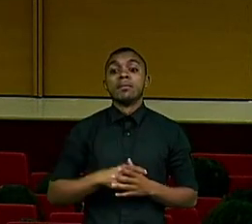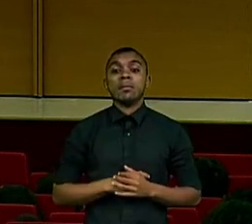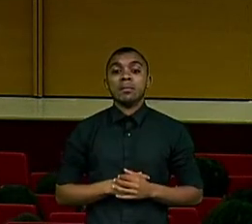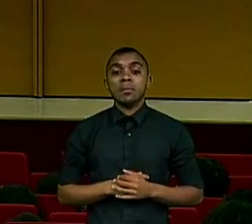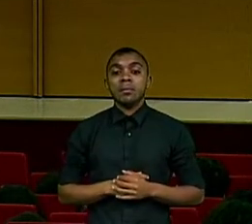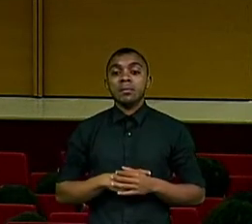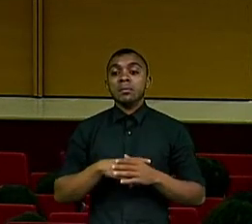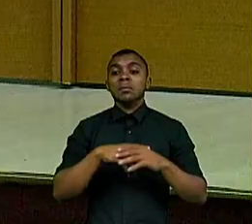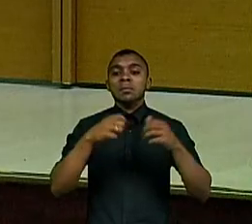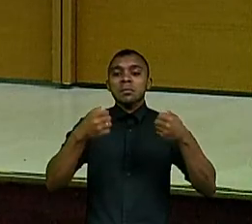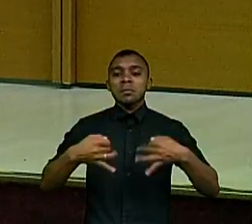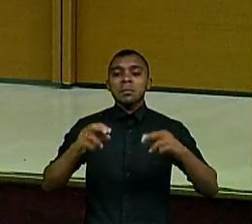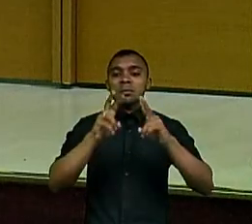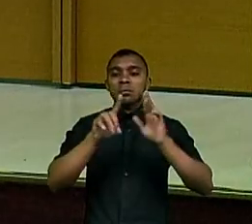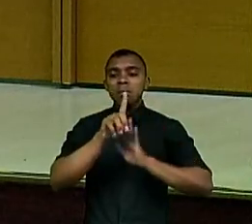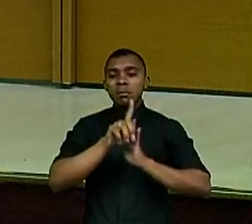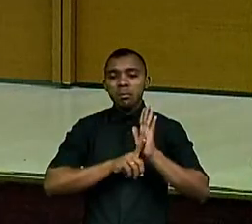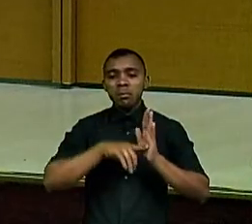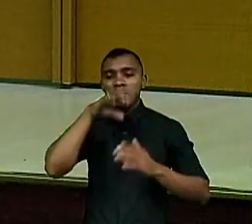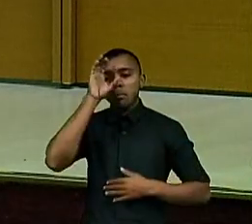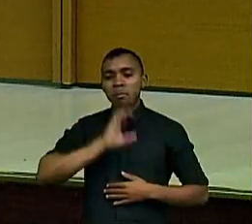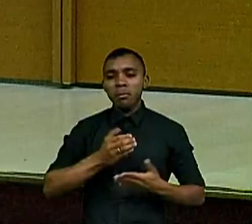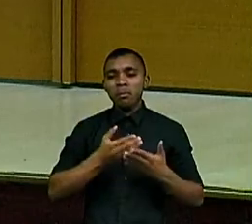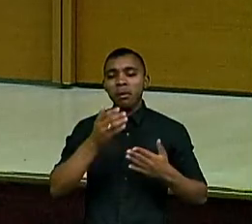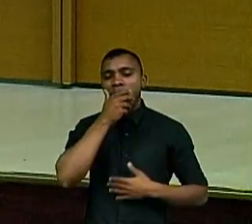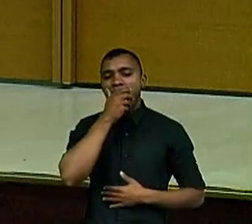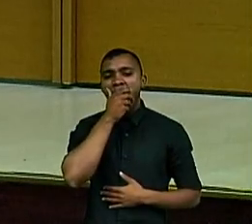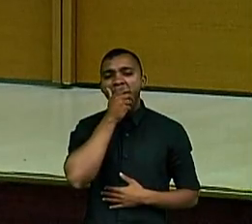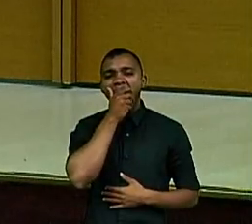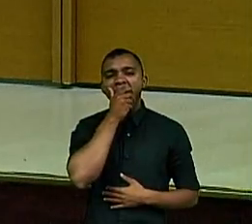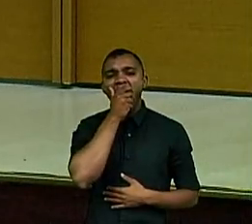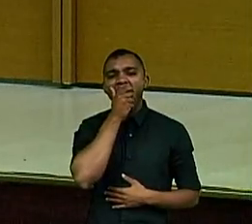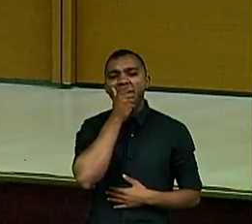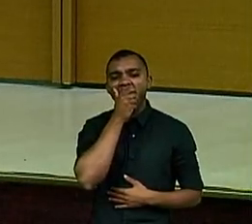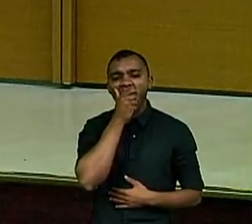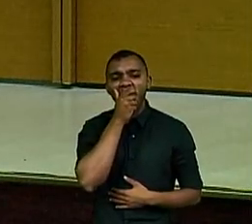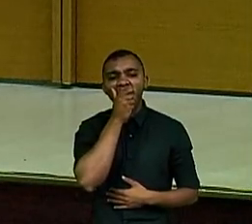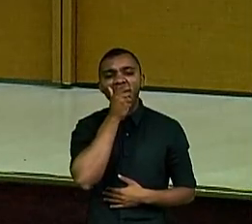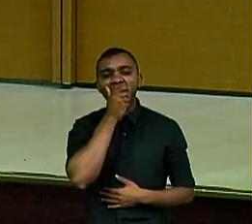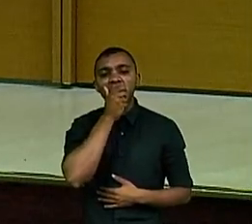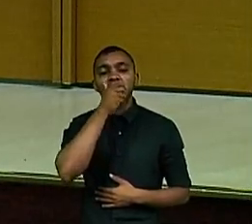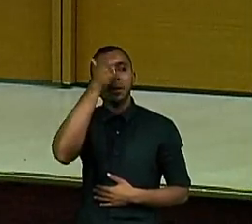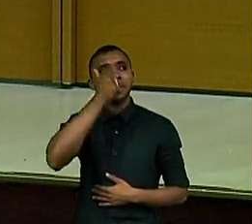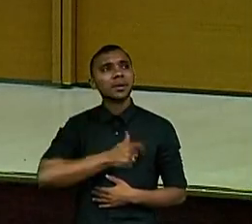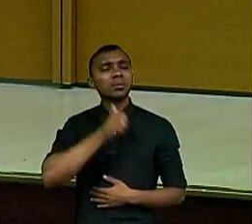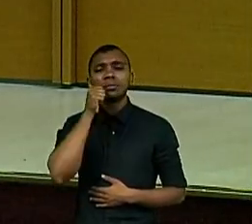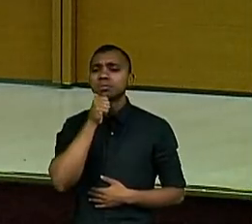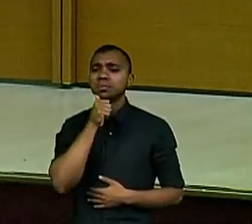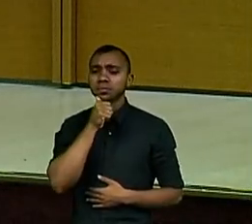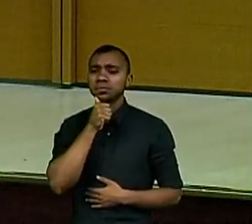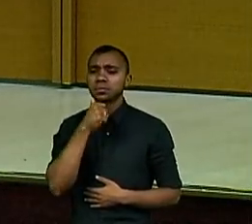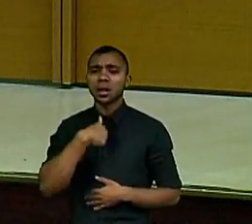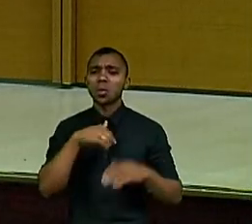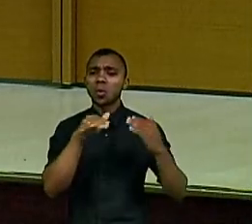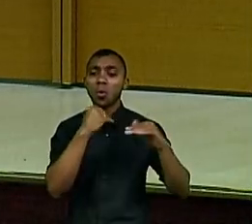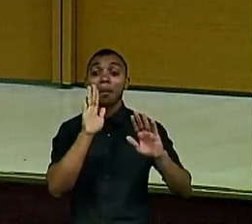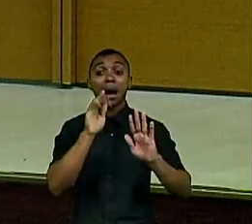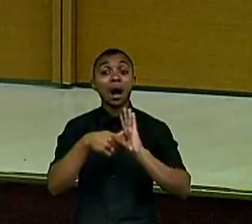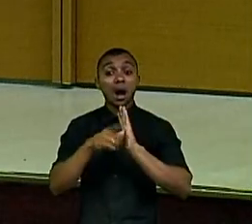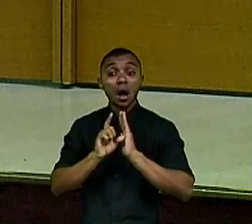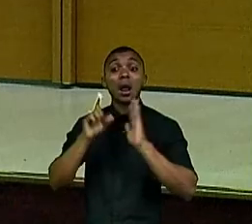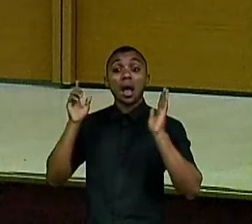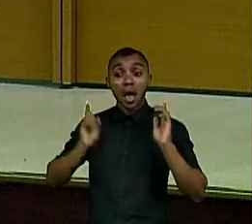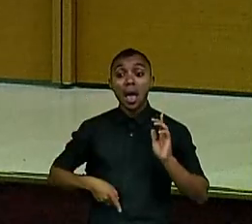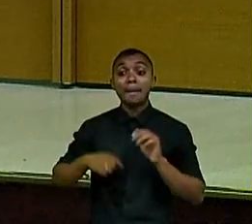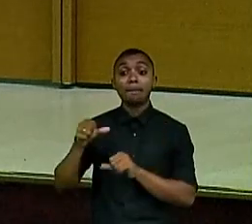Homem e do Cidadão pessoa eu sou mulher não concordo documento não vale nada porque não tinha mulher a época foi uma grande evolução antes antes